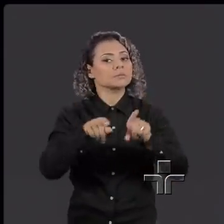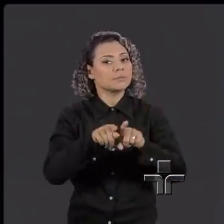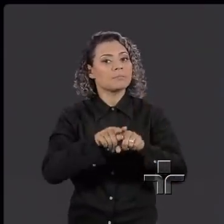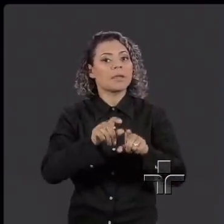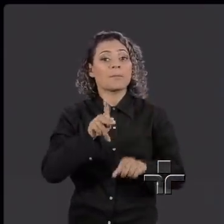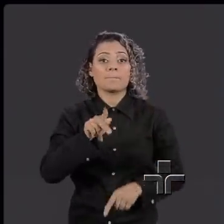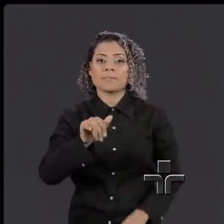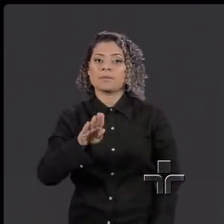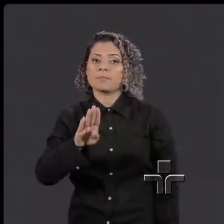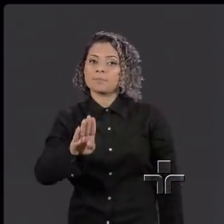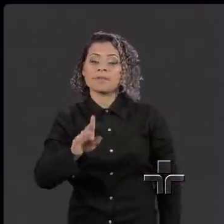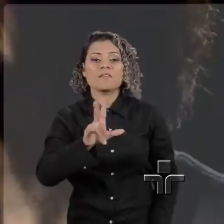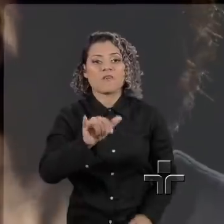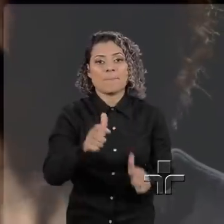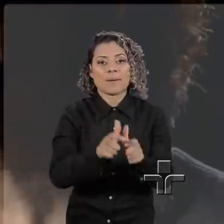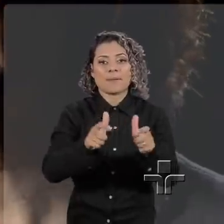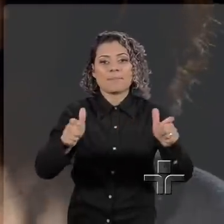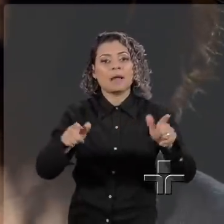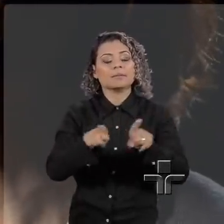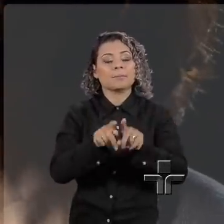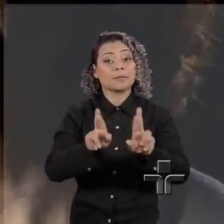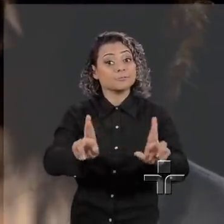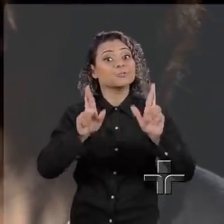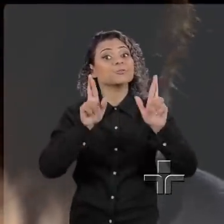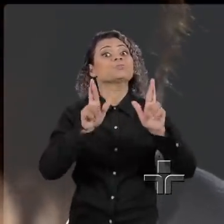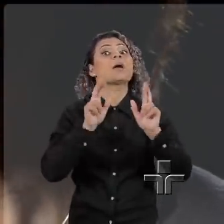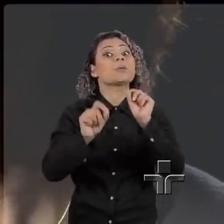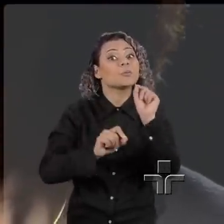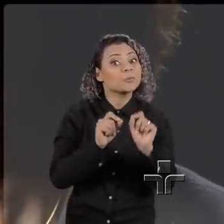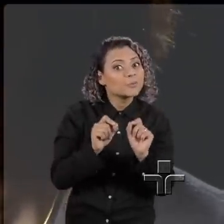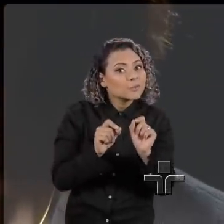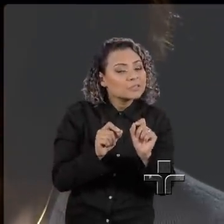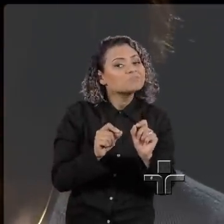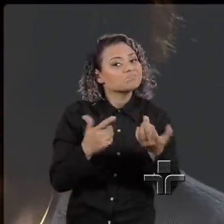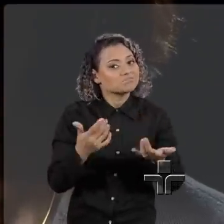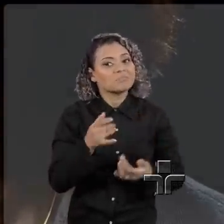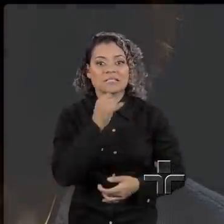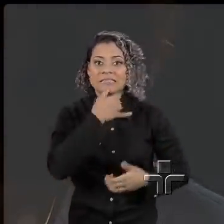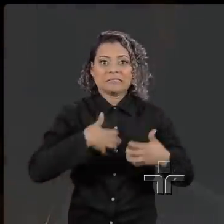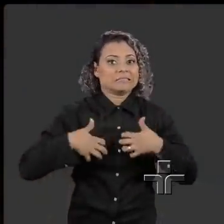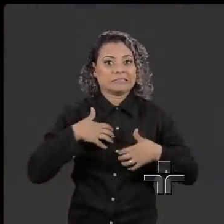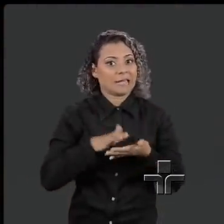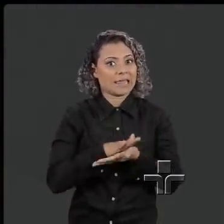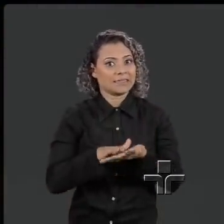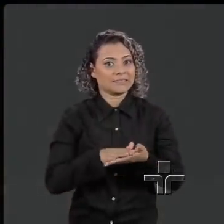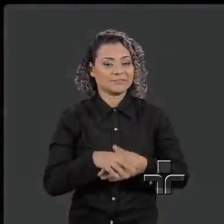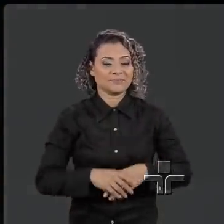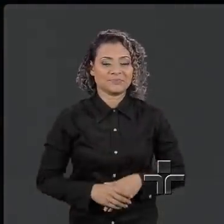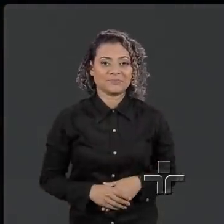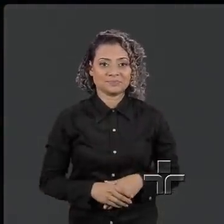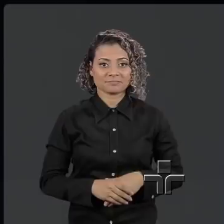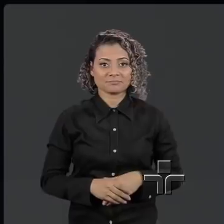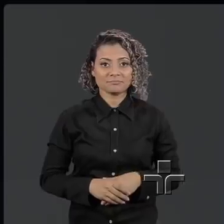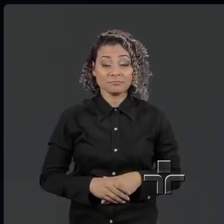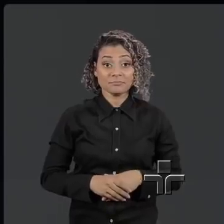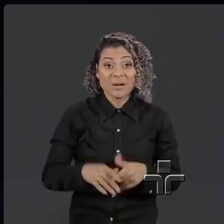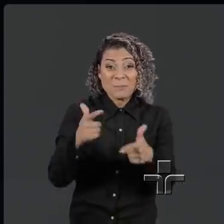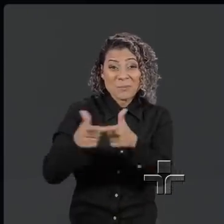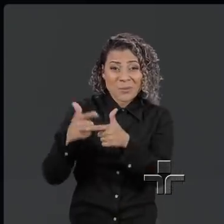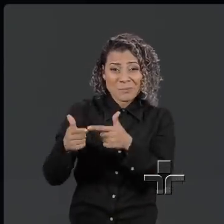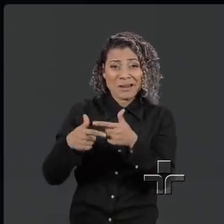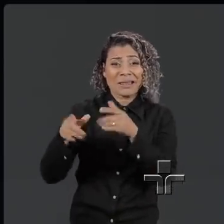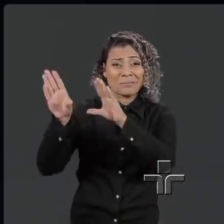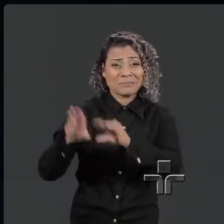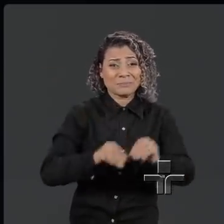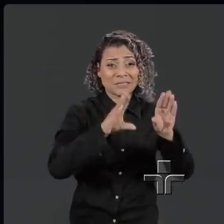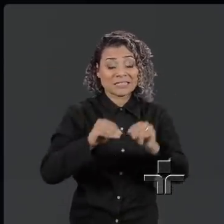um PIB que vai crescer mais, espero que com poucas frustrações. A crise na imigração atingiu várias partes